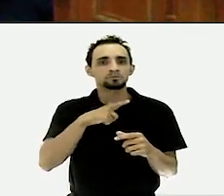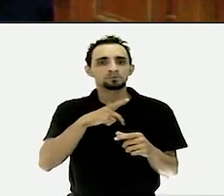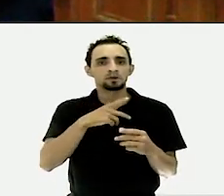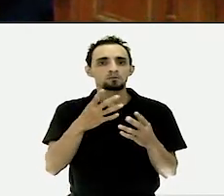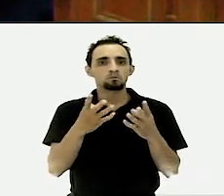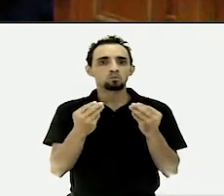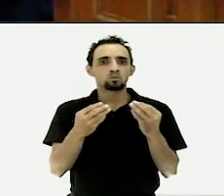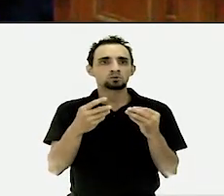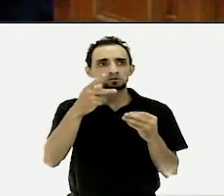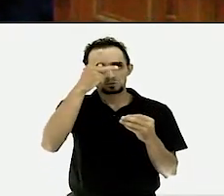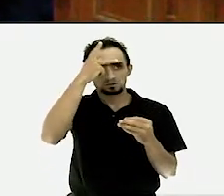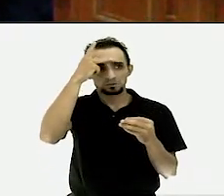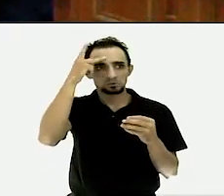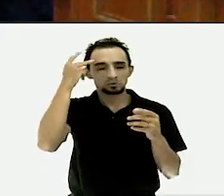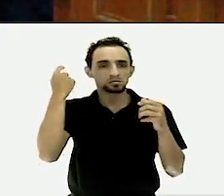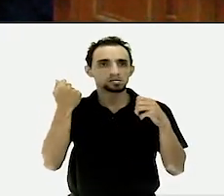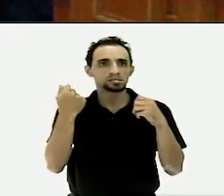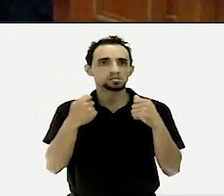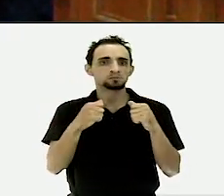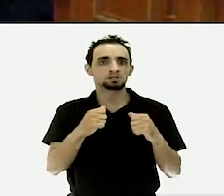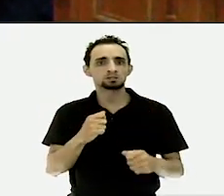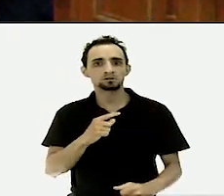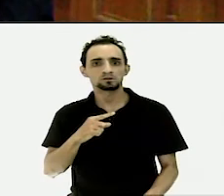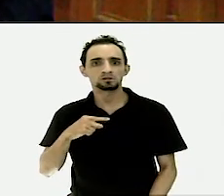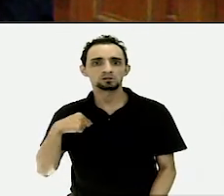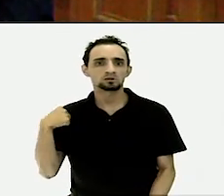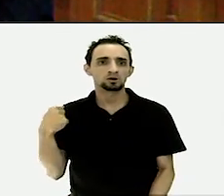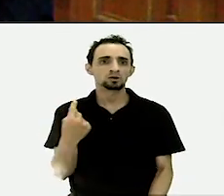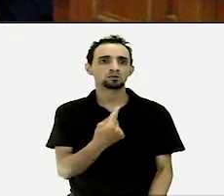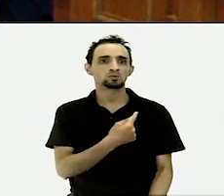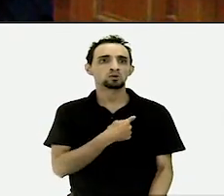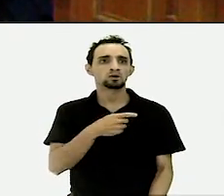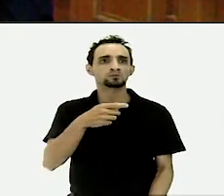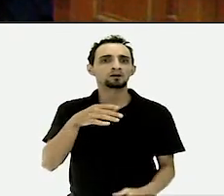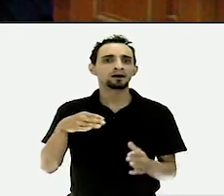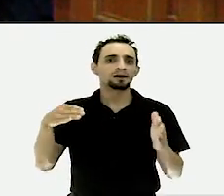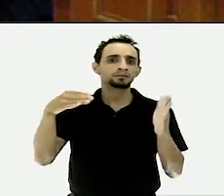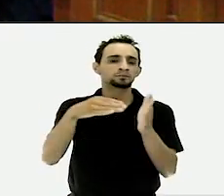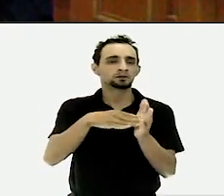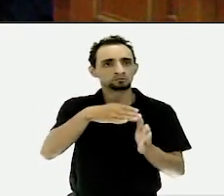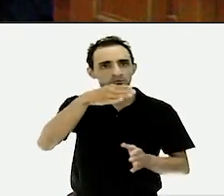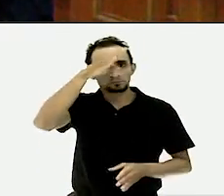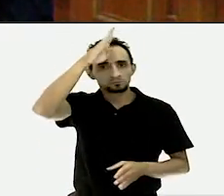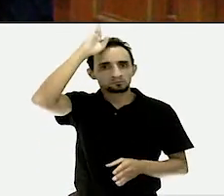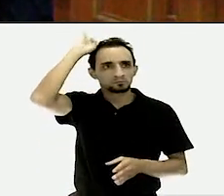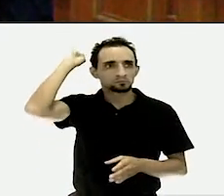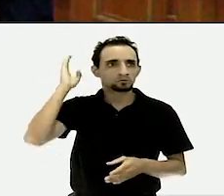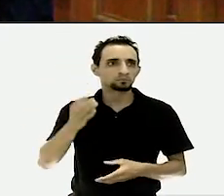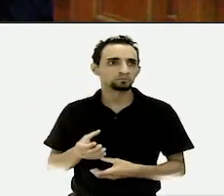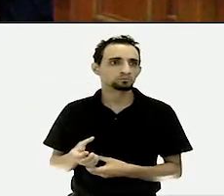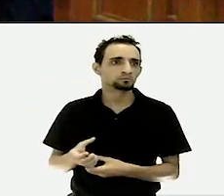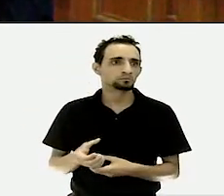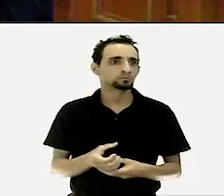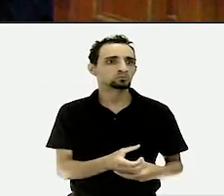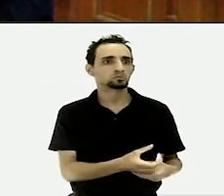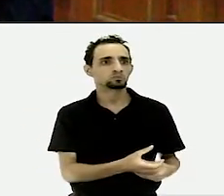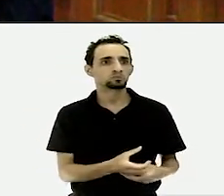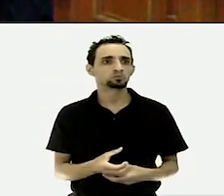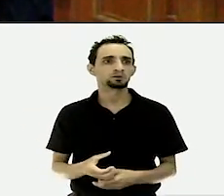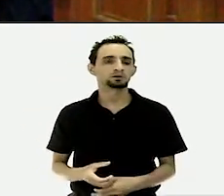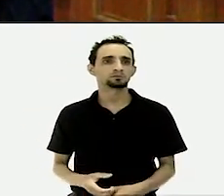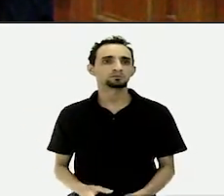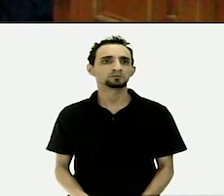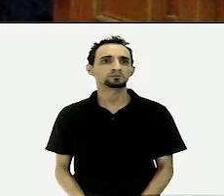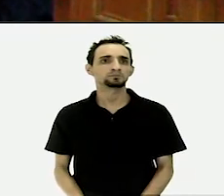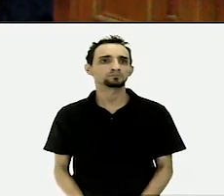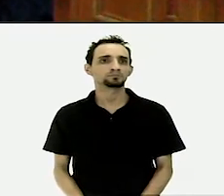saber ligar 192 para chamar o bombeiro, para chamar o SAMU, para ter uma transferência rápida para uma